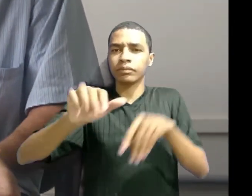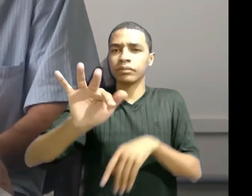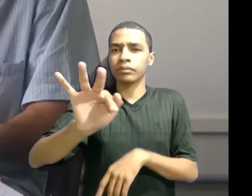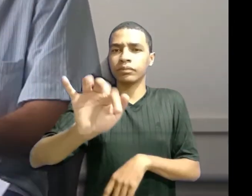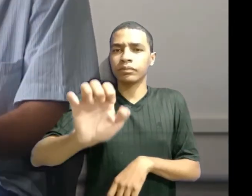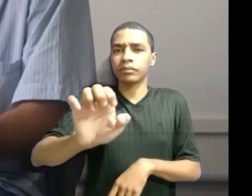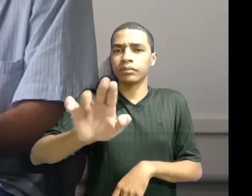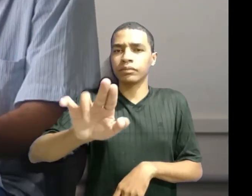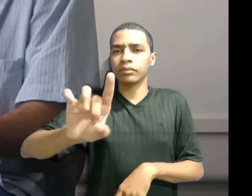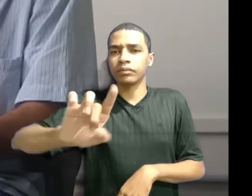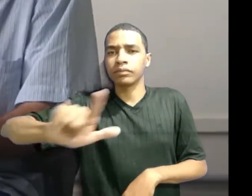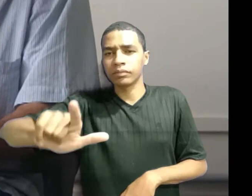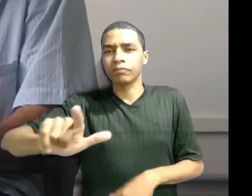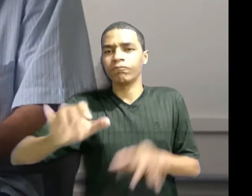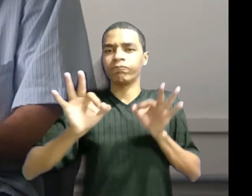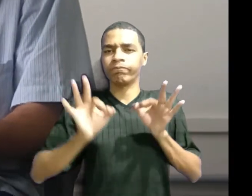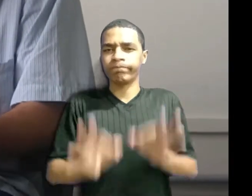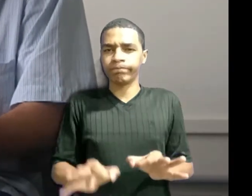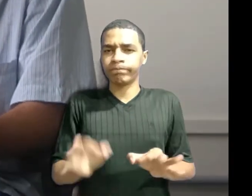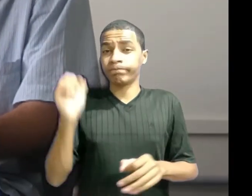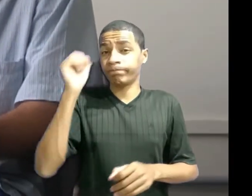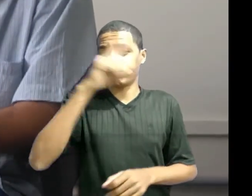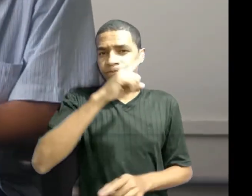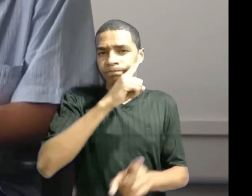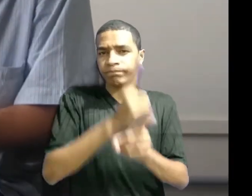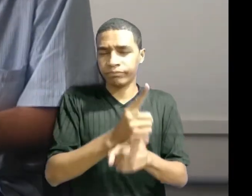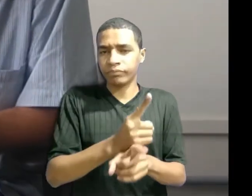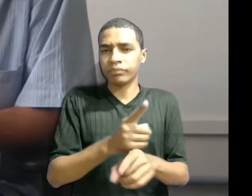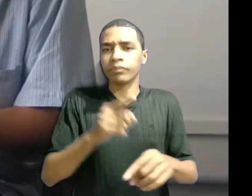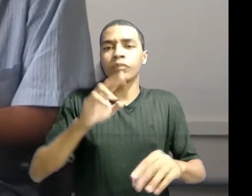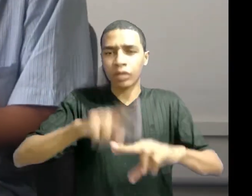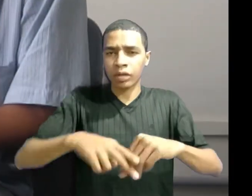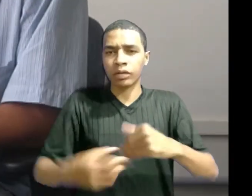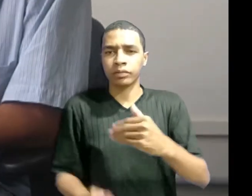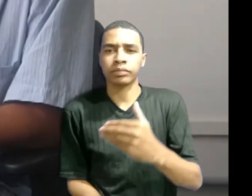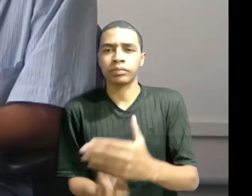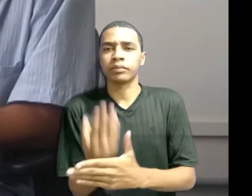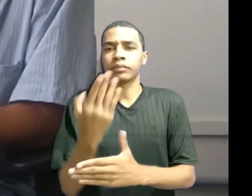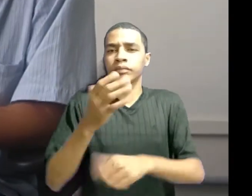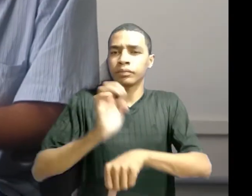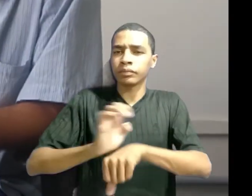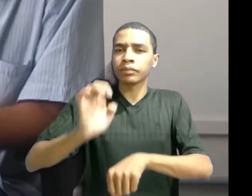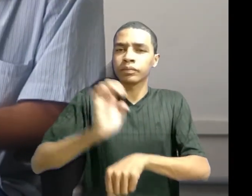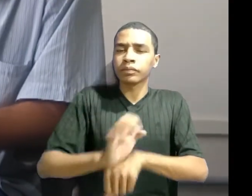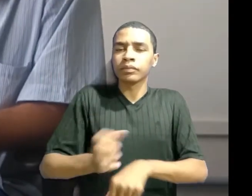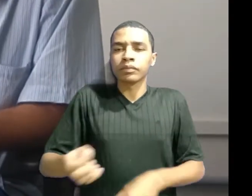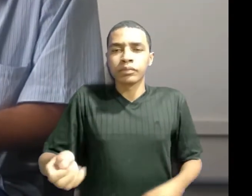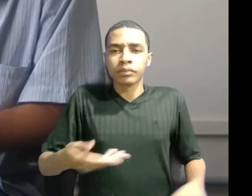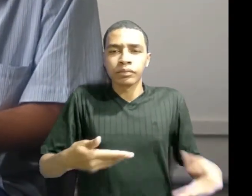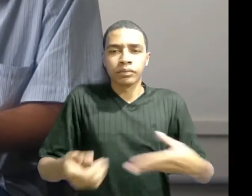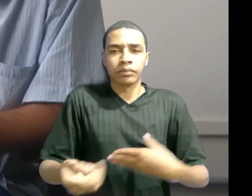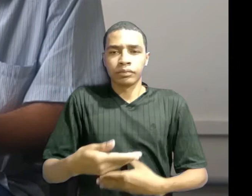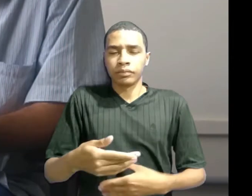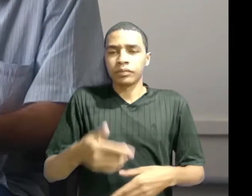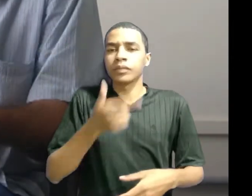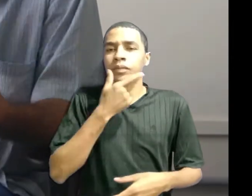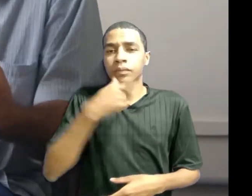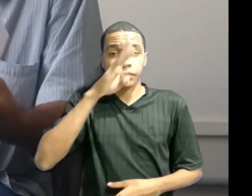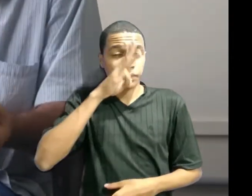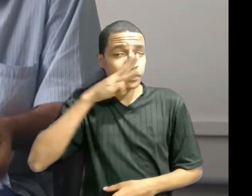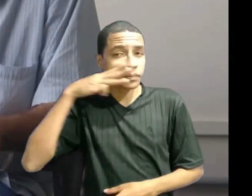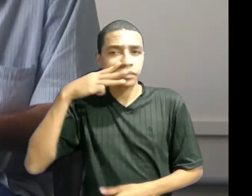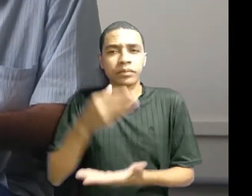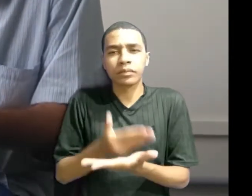extremamente injustas, e foi justamente a criação do Estado moderno, né? Que aí já o Weber já vai